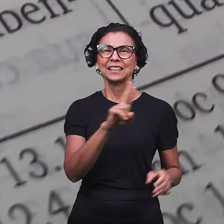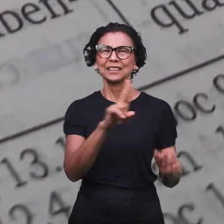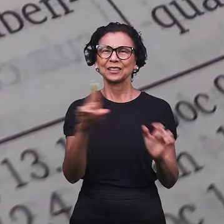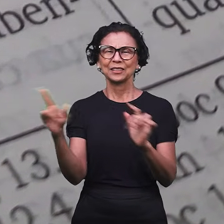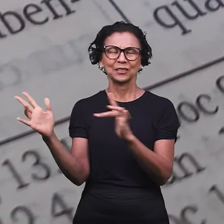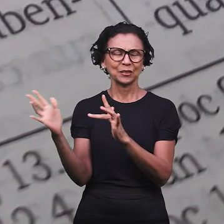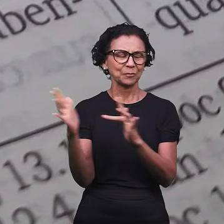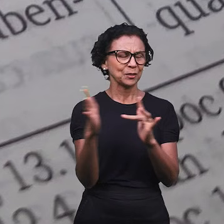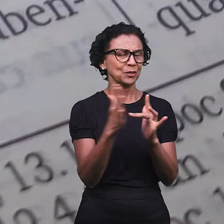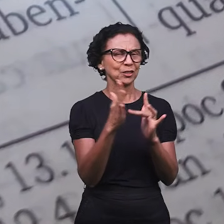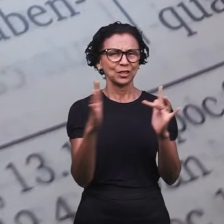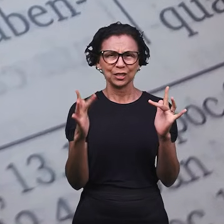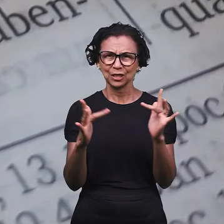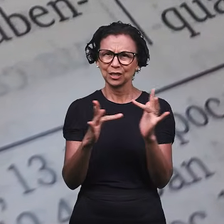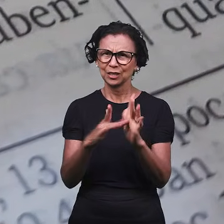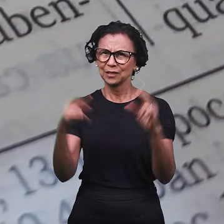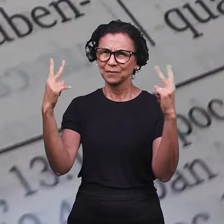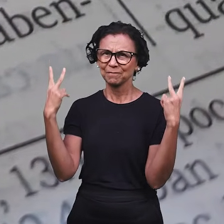vitória em Ti,